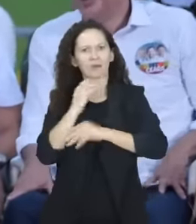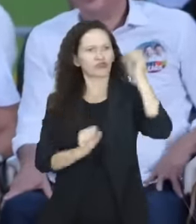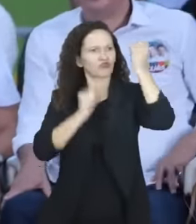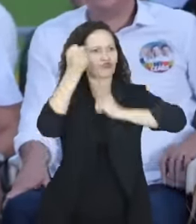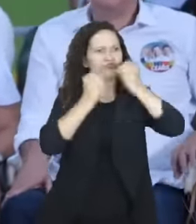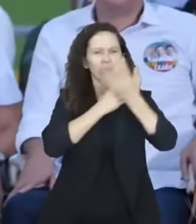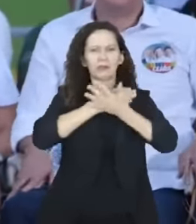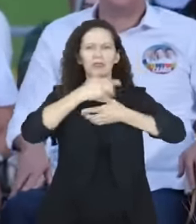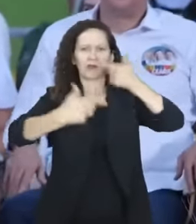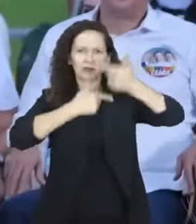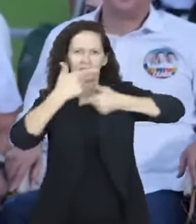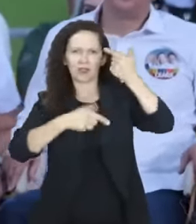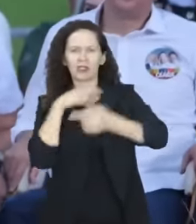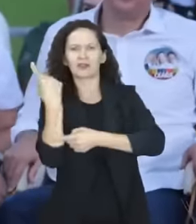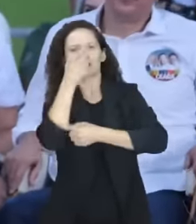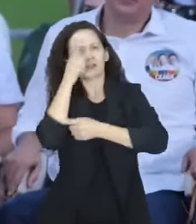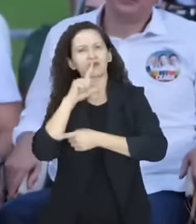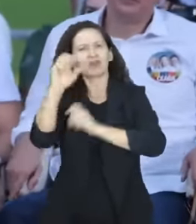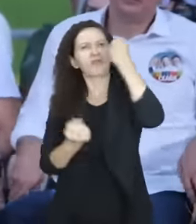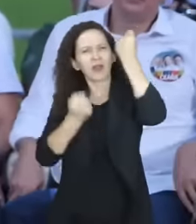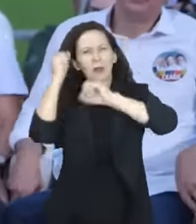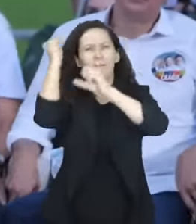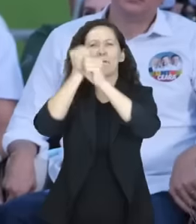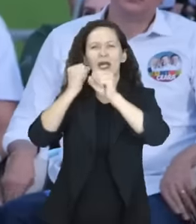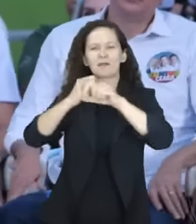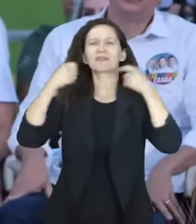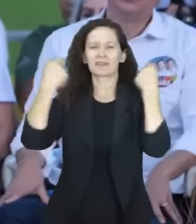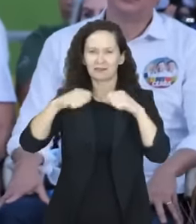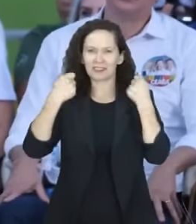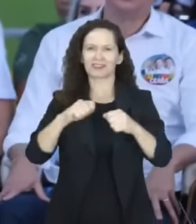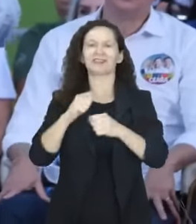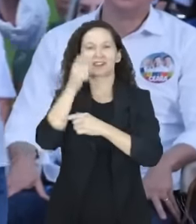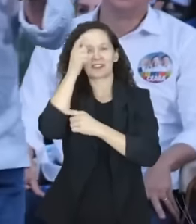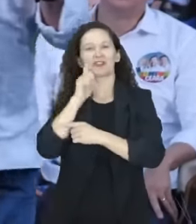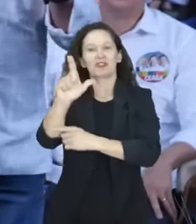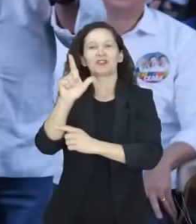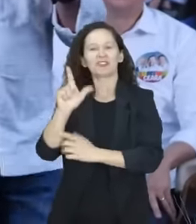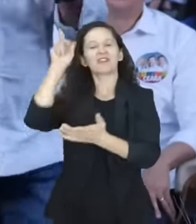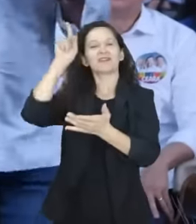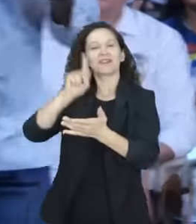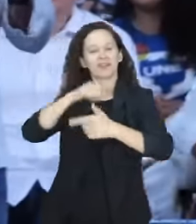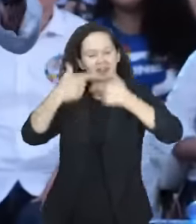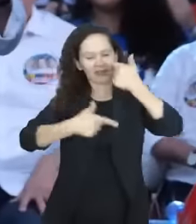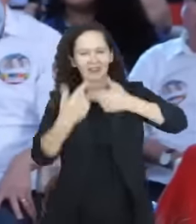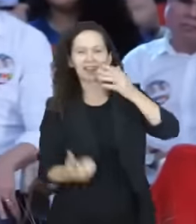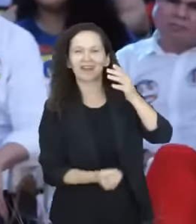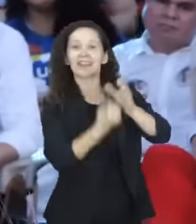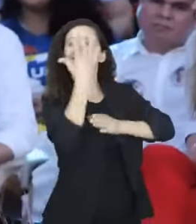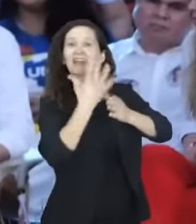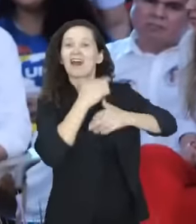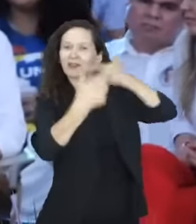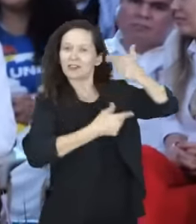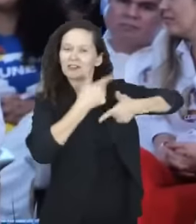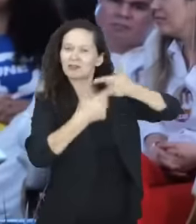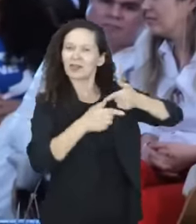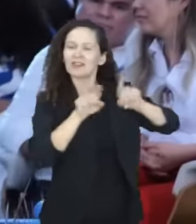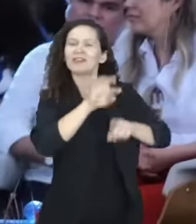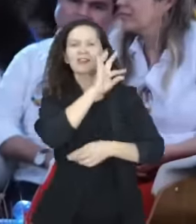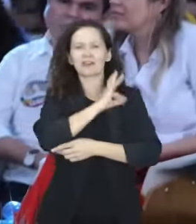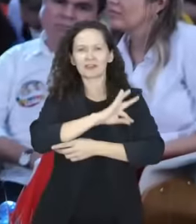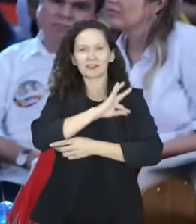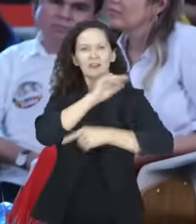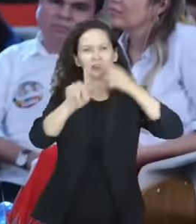as obras necessárias para que a gente possa gerar os empregos e o salário que o povo brasileiro precisa.